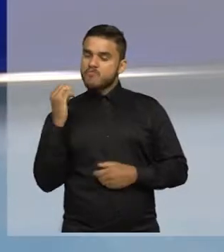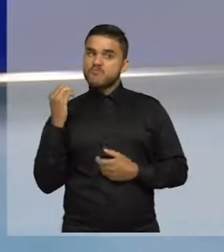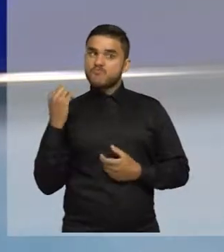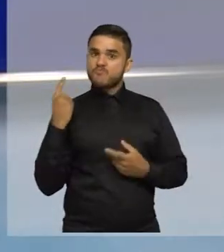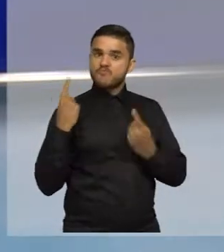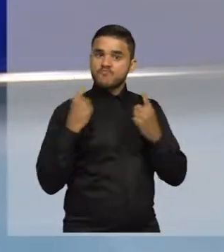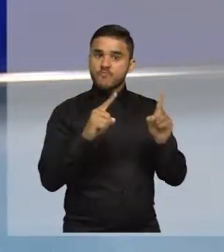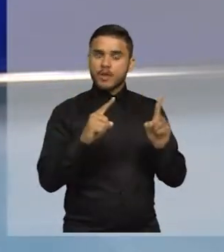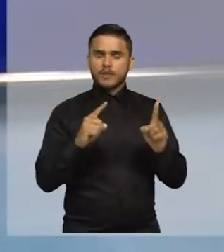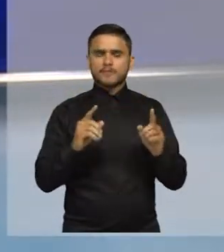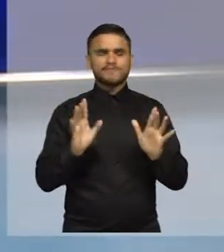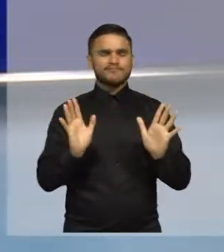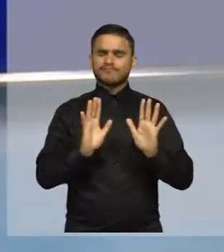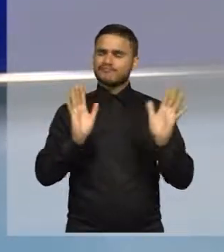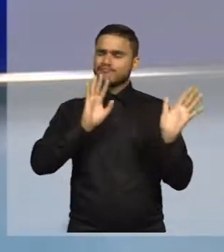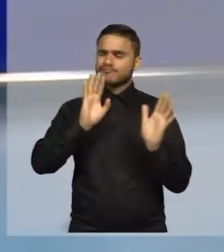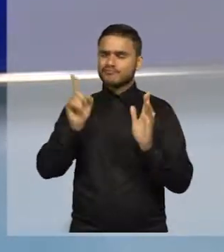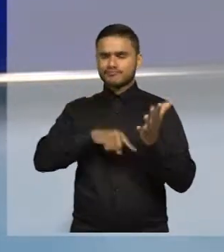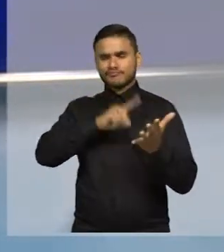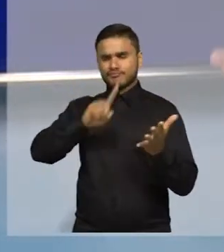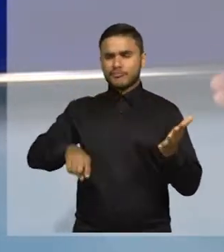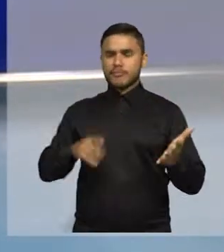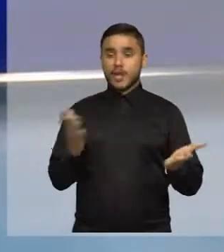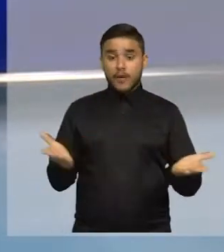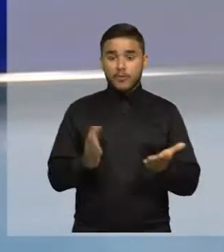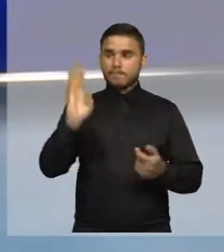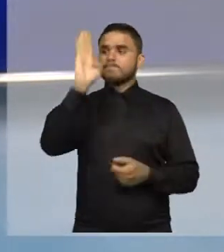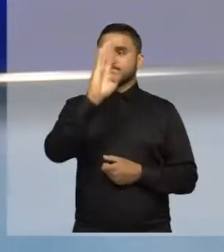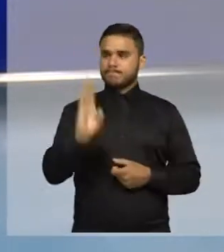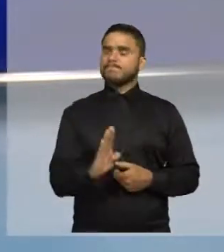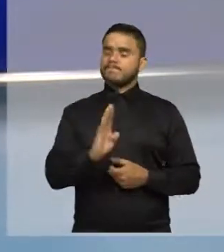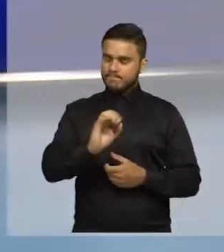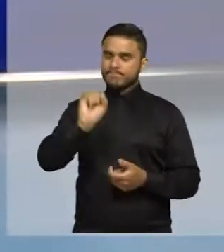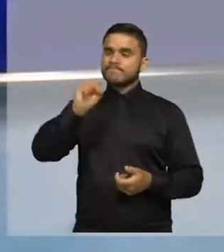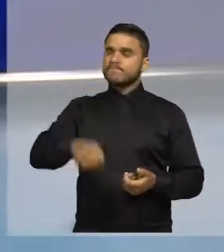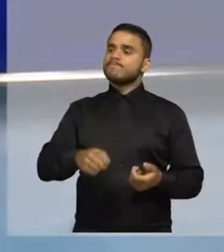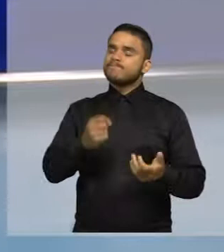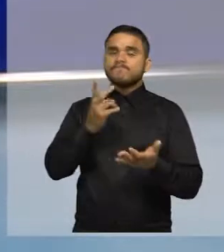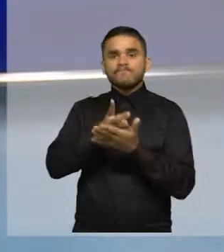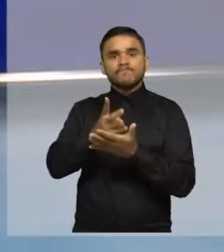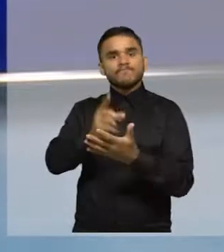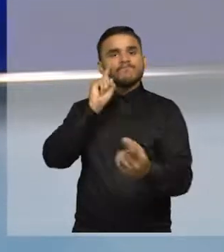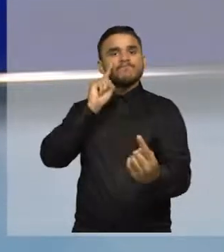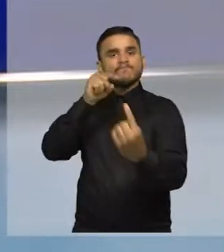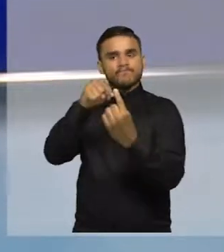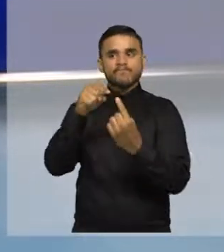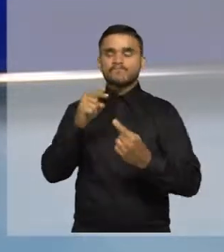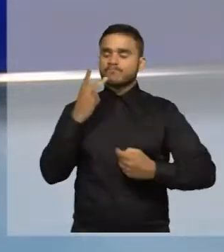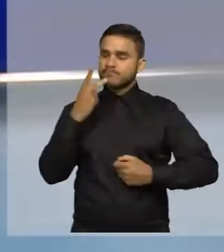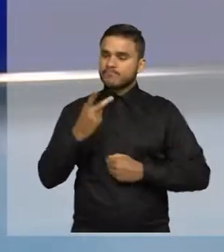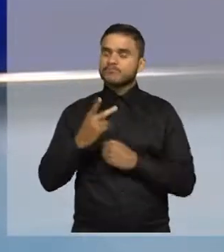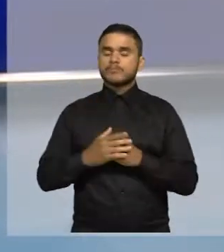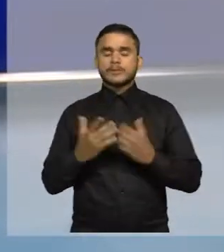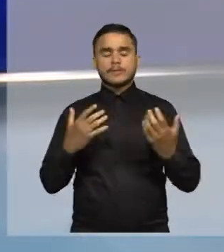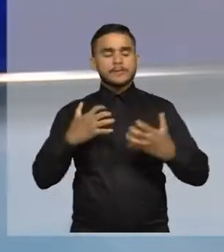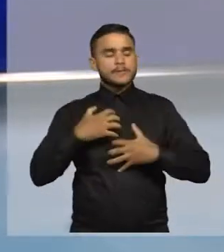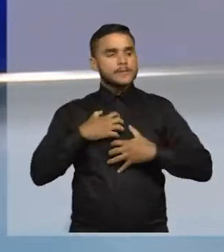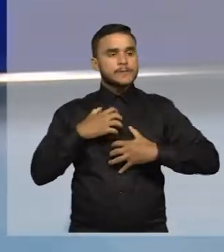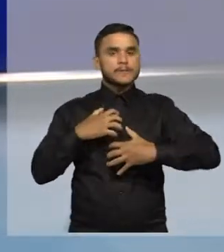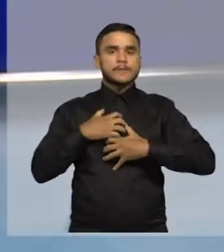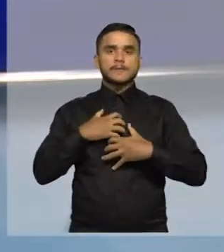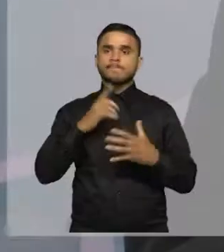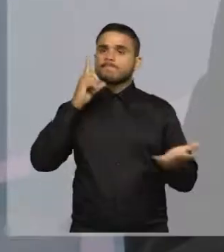é preciso não esquecermos que esse país está dividido e entre dois sentimentos, talvez os piores